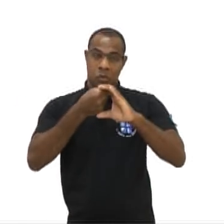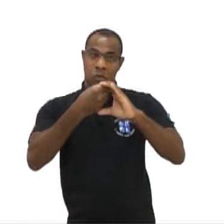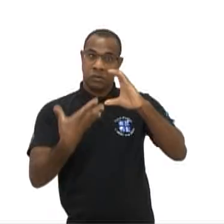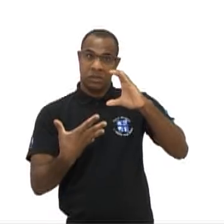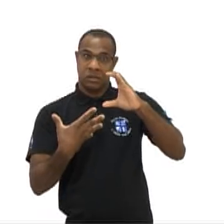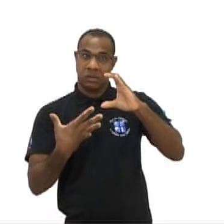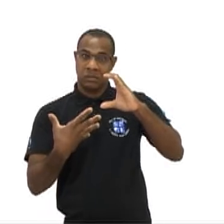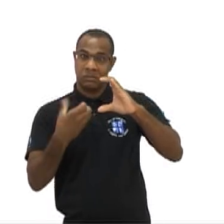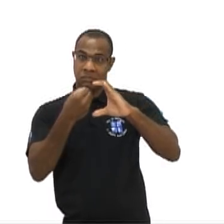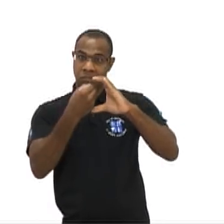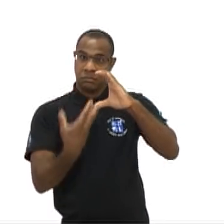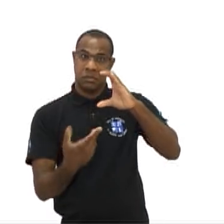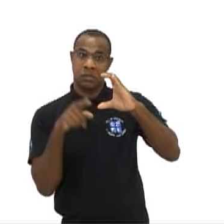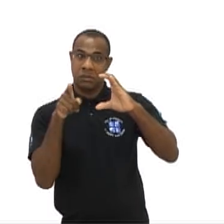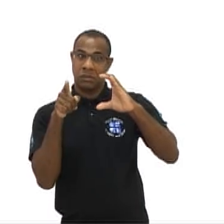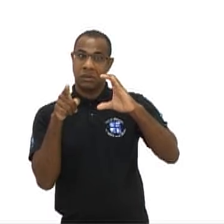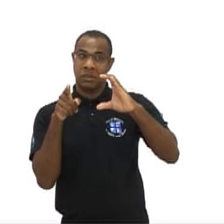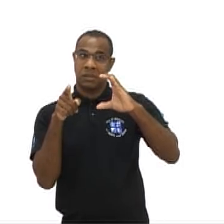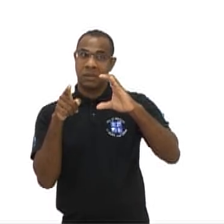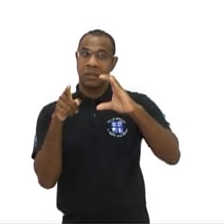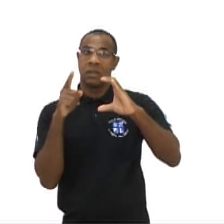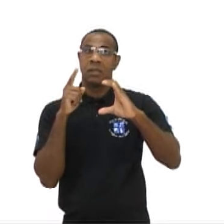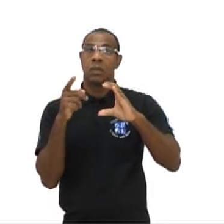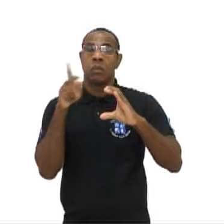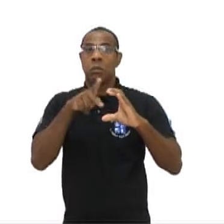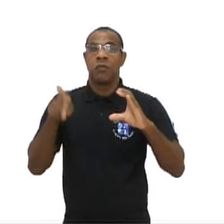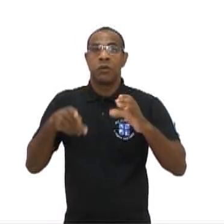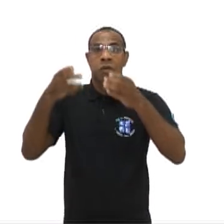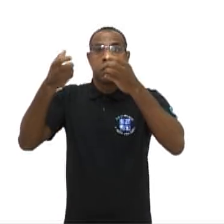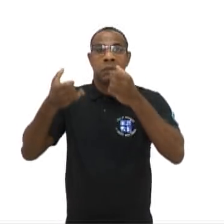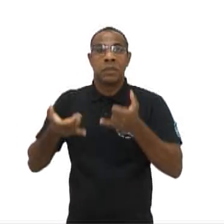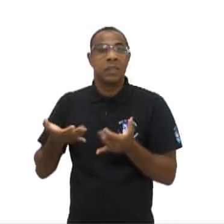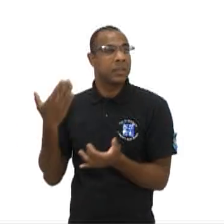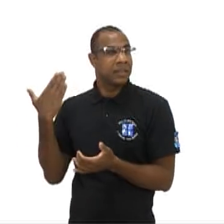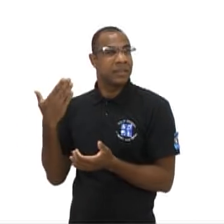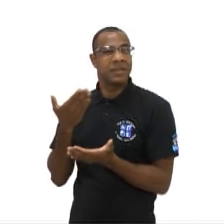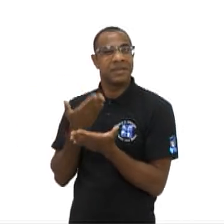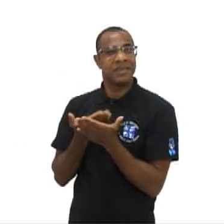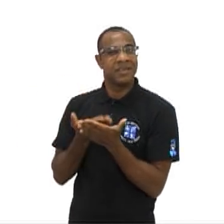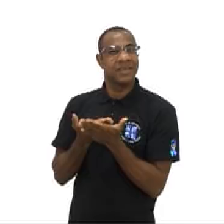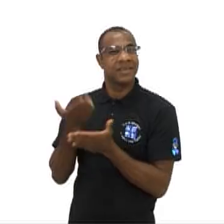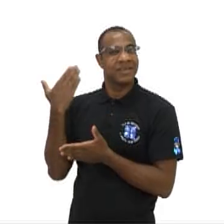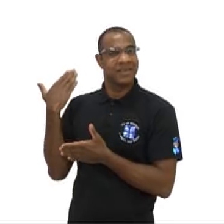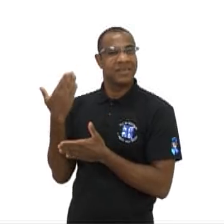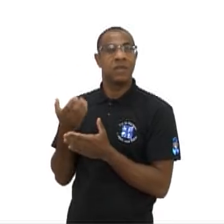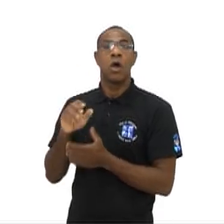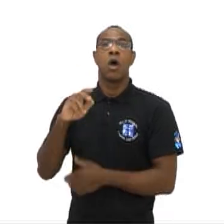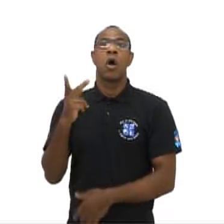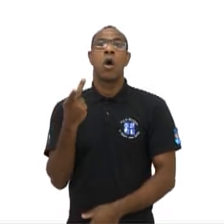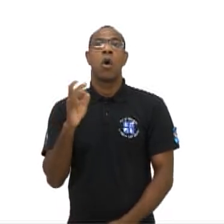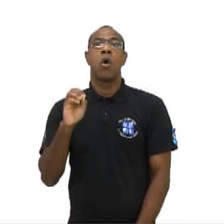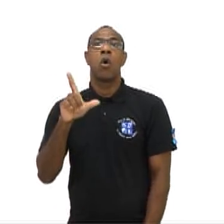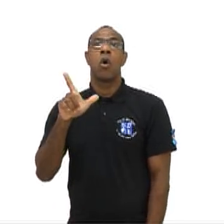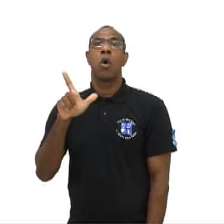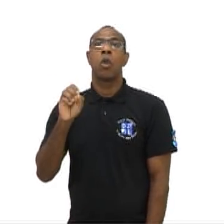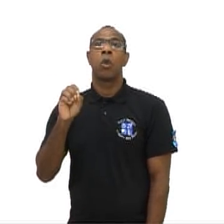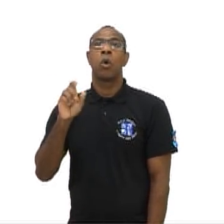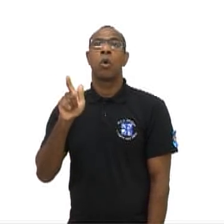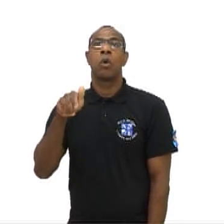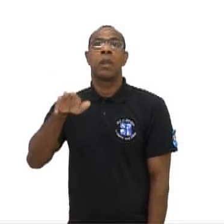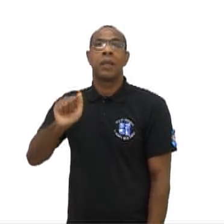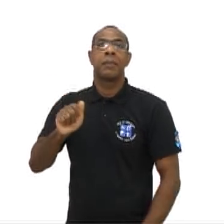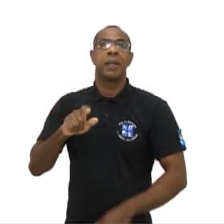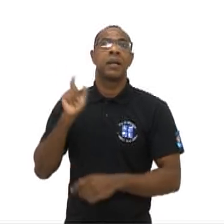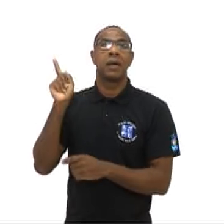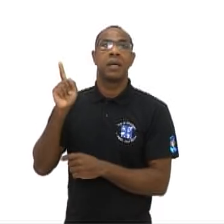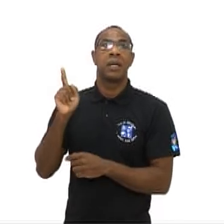a caracterização, que até um professor acabou trabalhando com isso, dando as suas aulas em formato de holograma, olha o que ele fez, o que eu achei